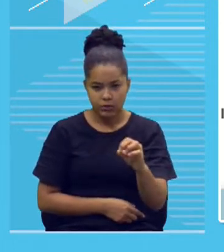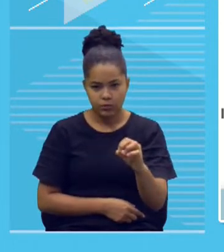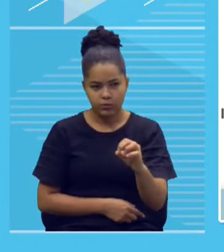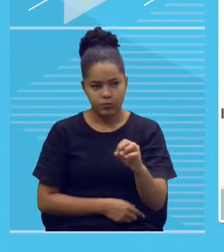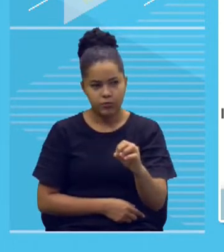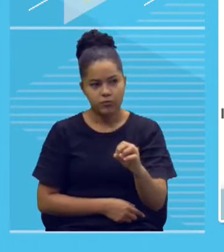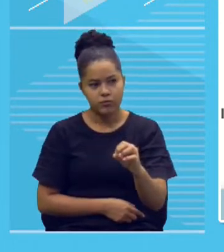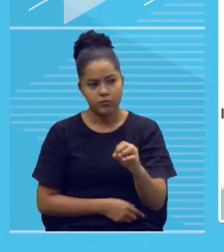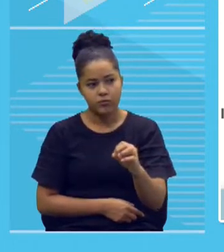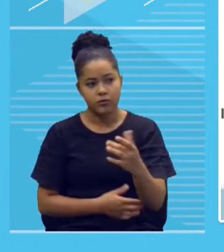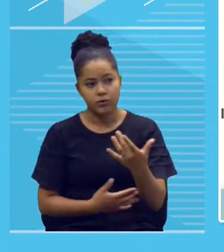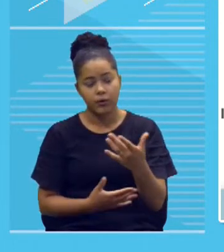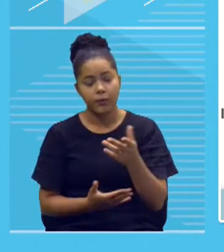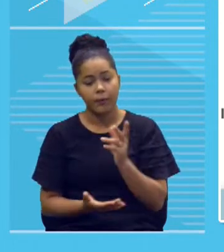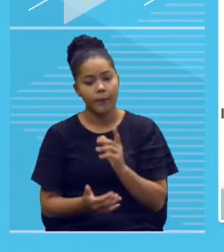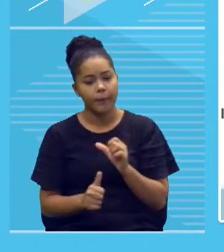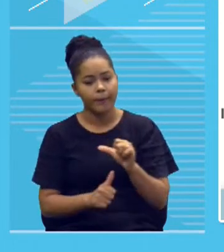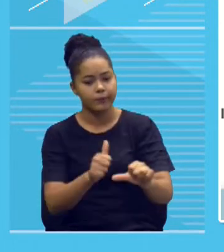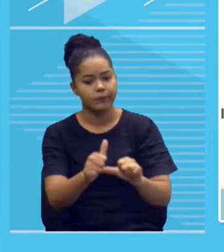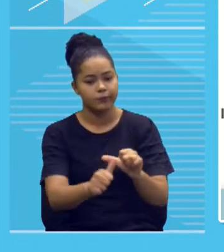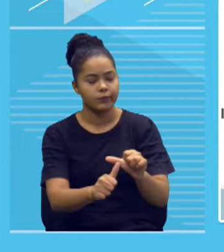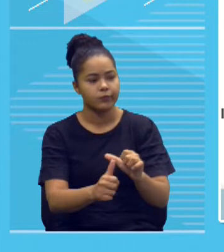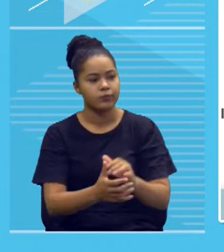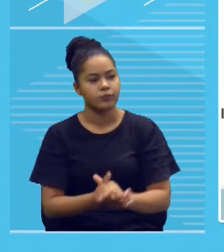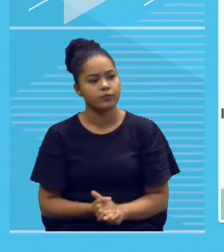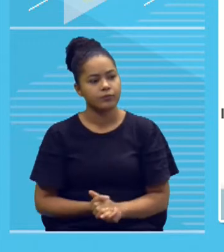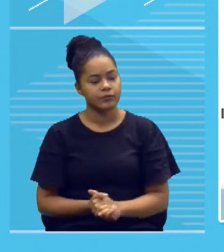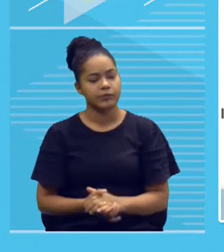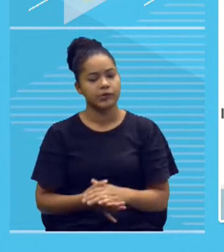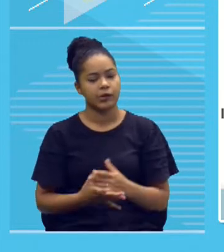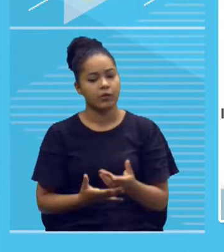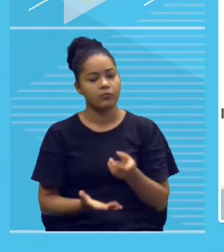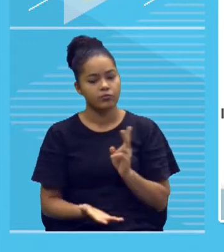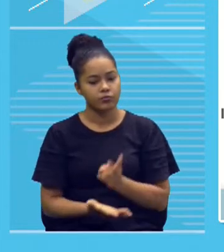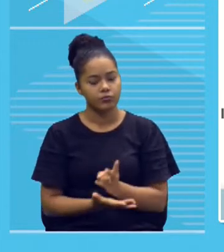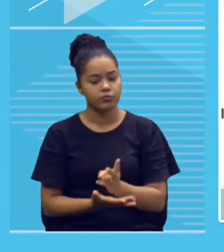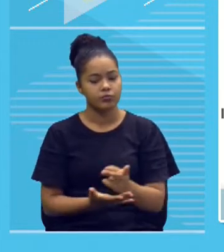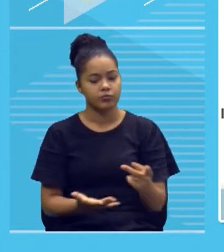mês será pago o professor quatro reais